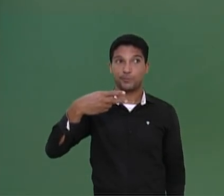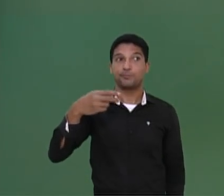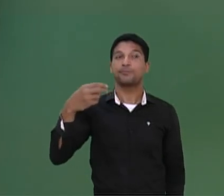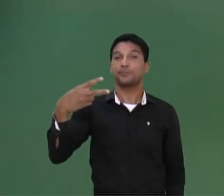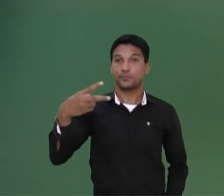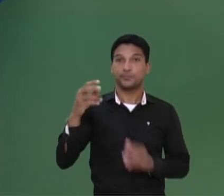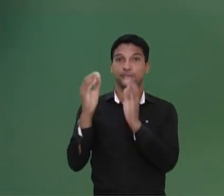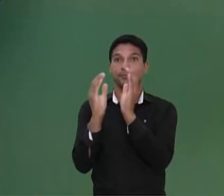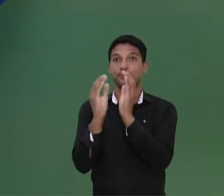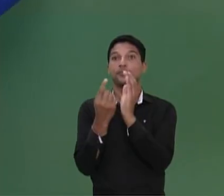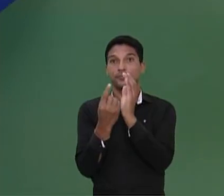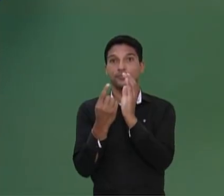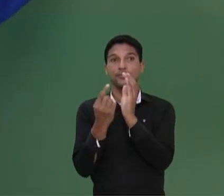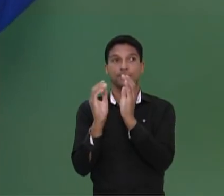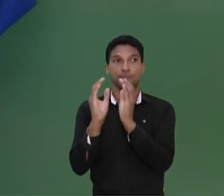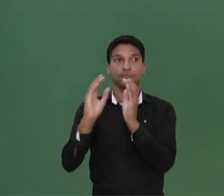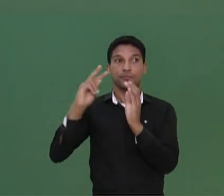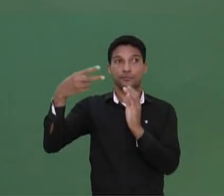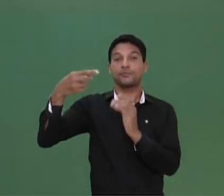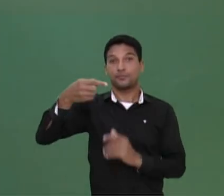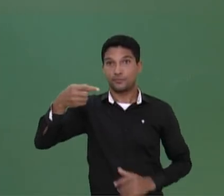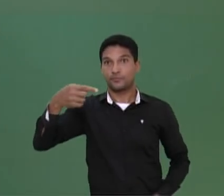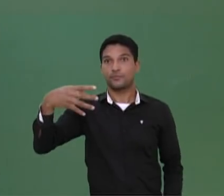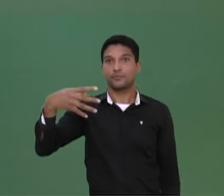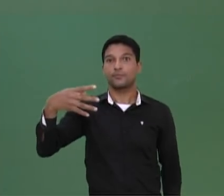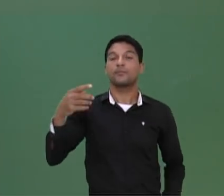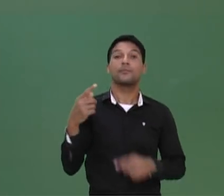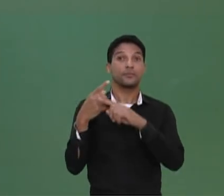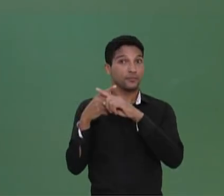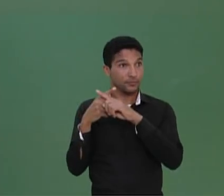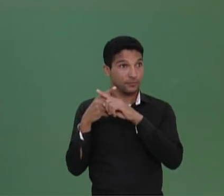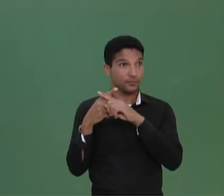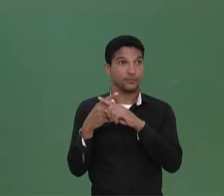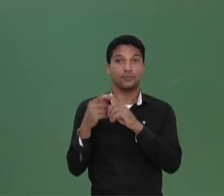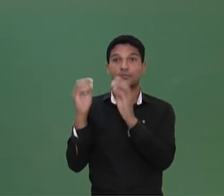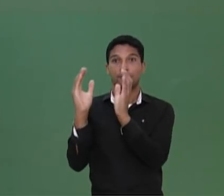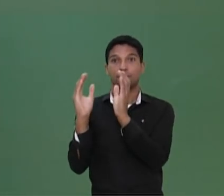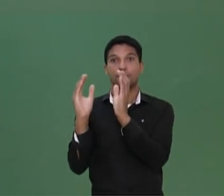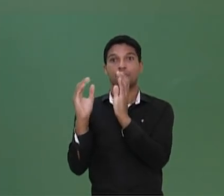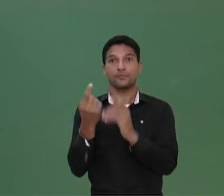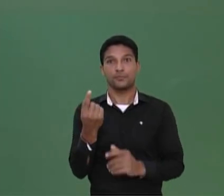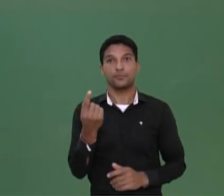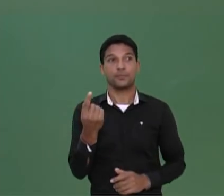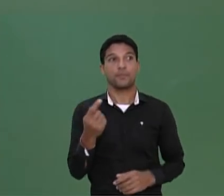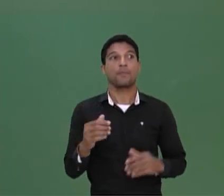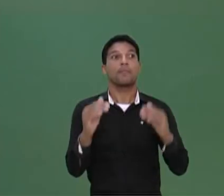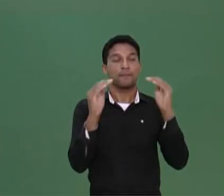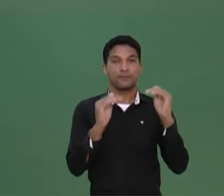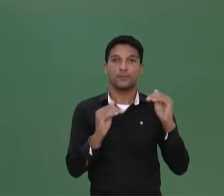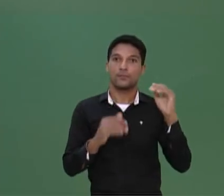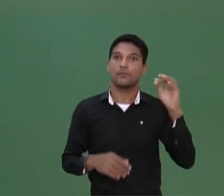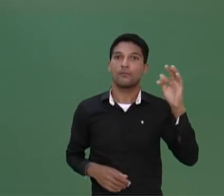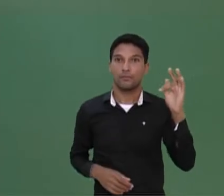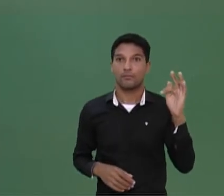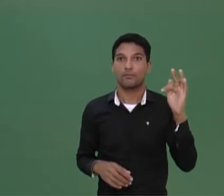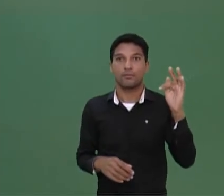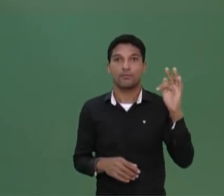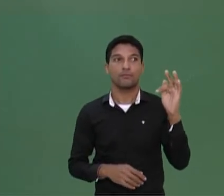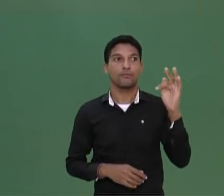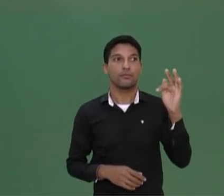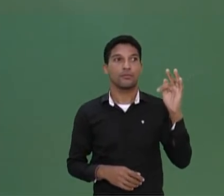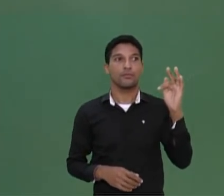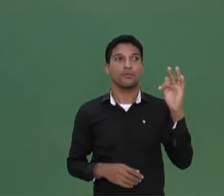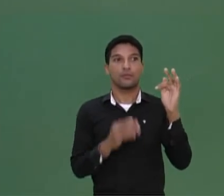menos 4 vezes um e o s de um vai ser igual a